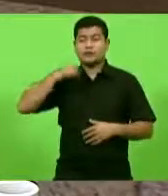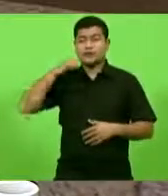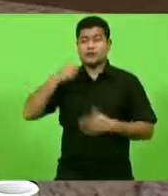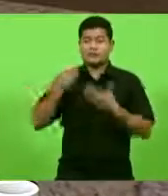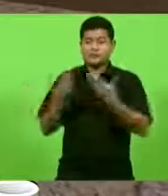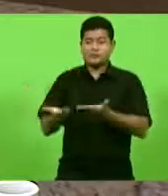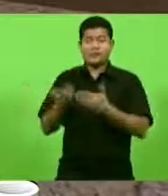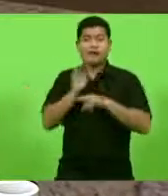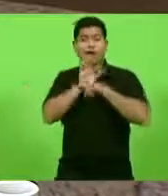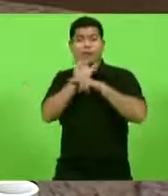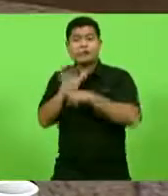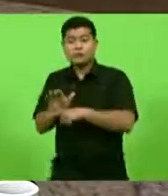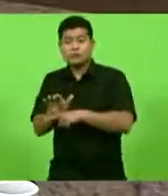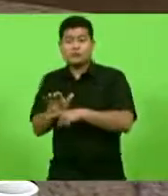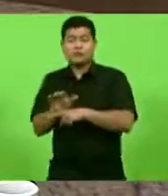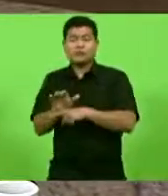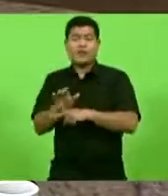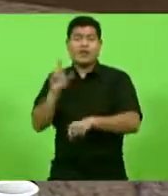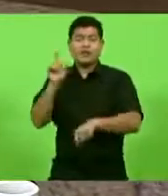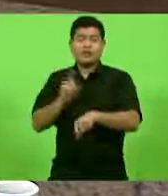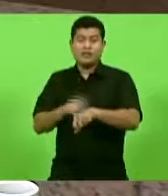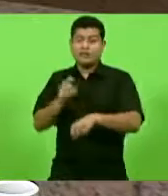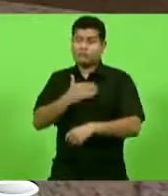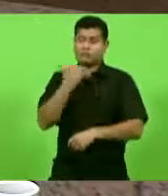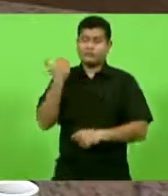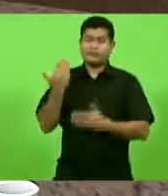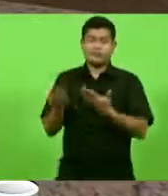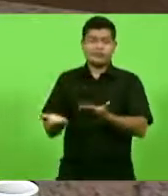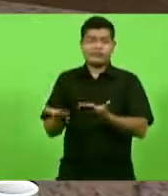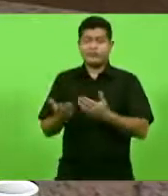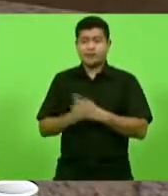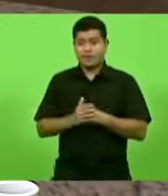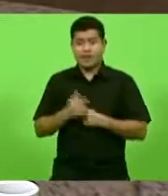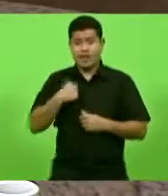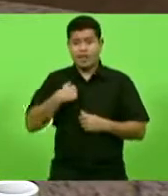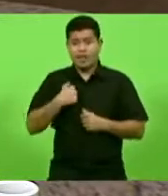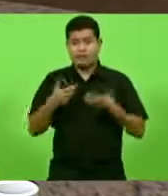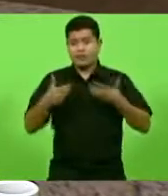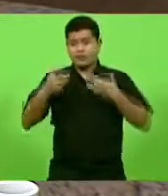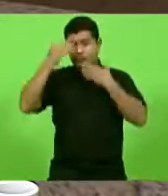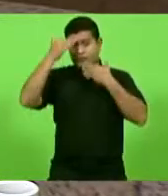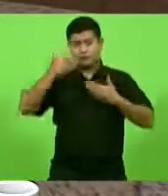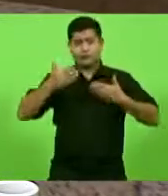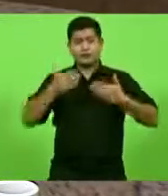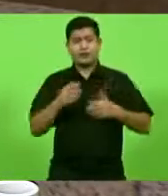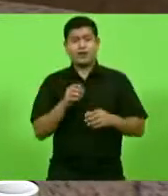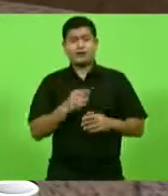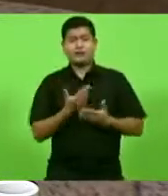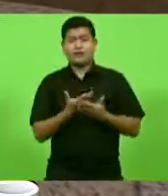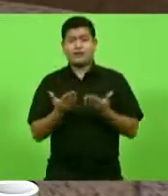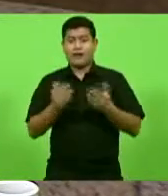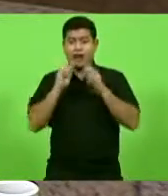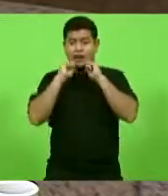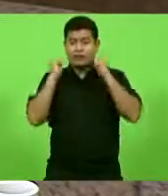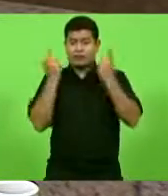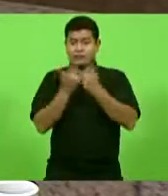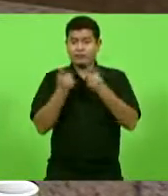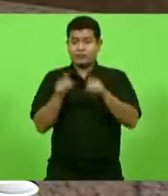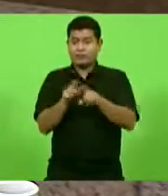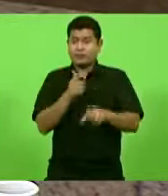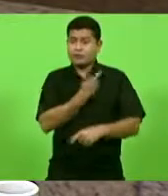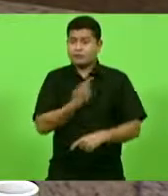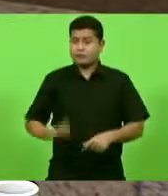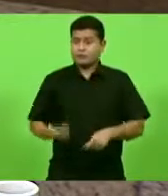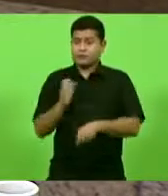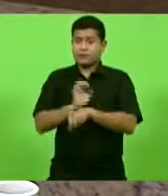ver pessoas falecerem na BR-470. Eu estou aqui para agradecer o Parlamento, agradecer o Governo do Estado, mas mais do que isso, pedir